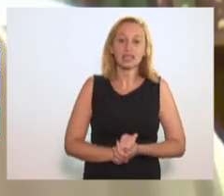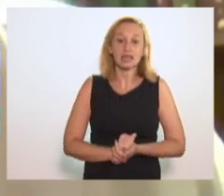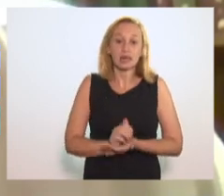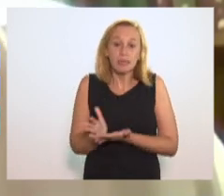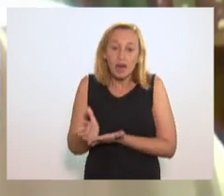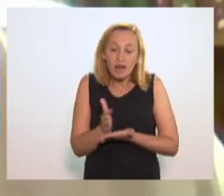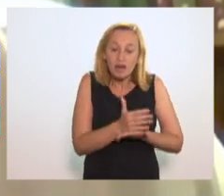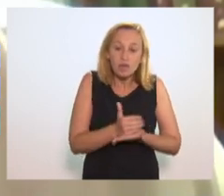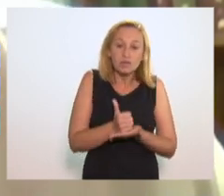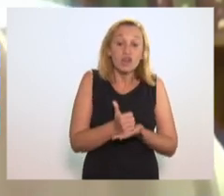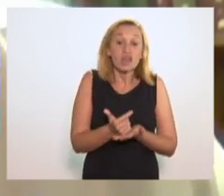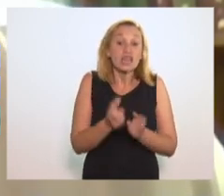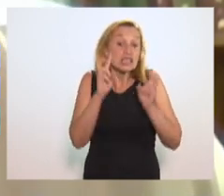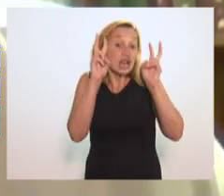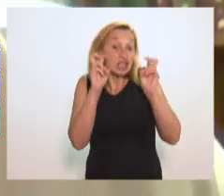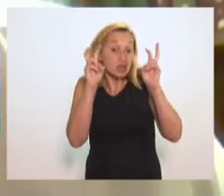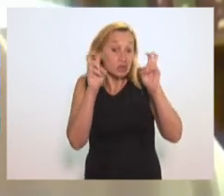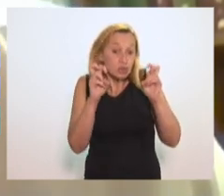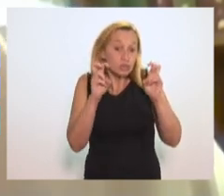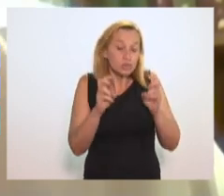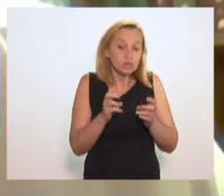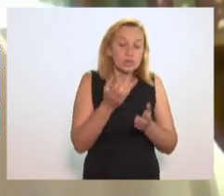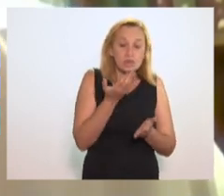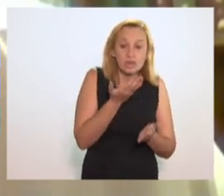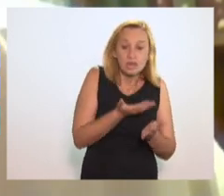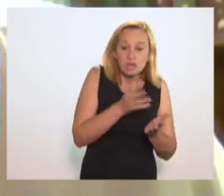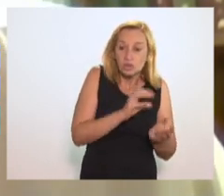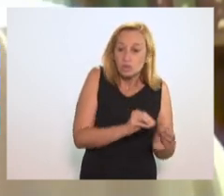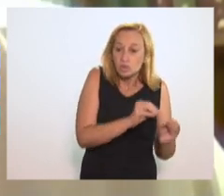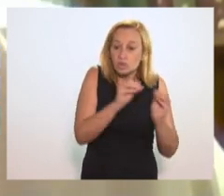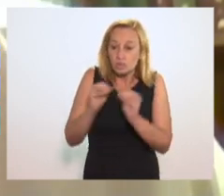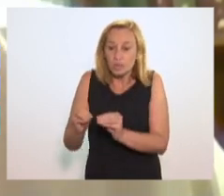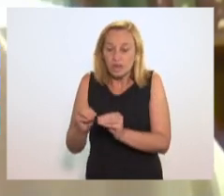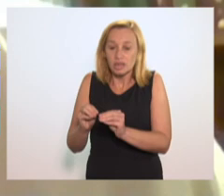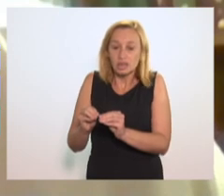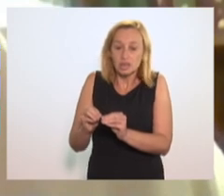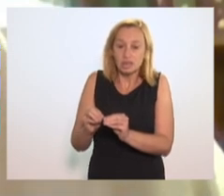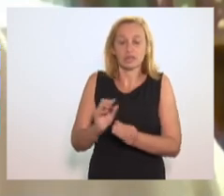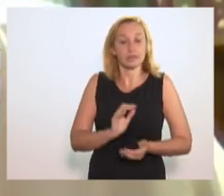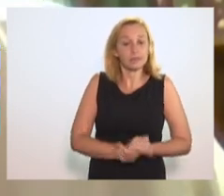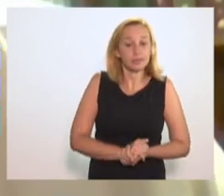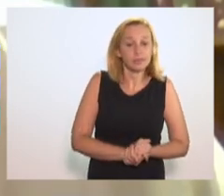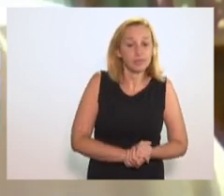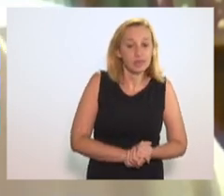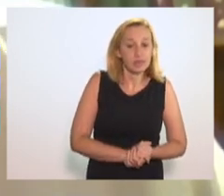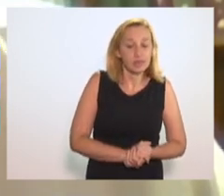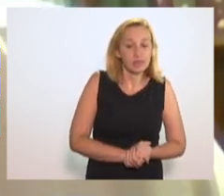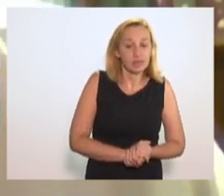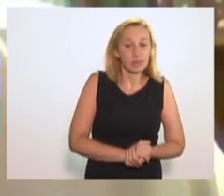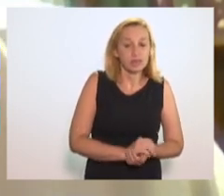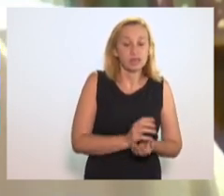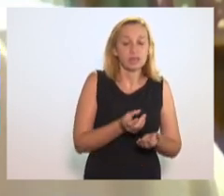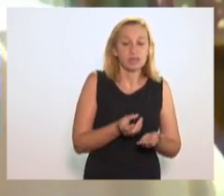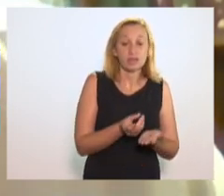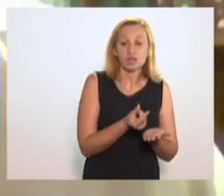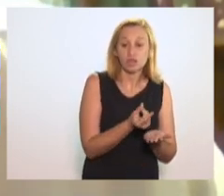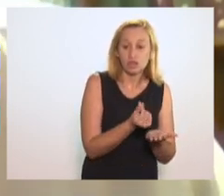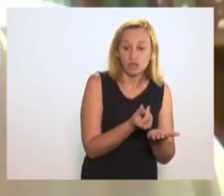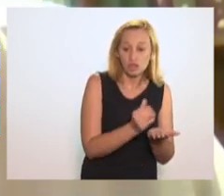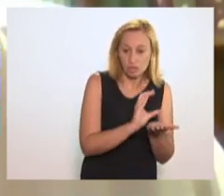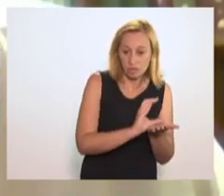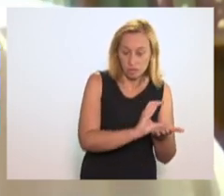essa questão da queda do repasse da participação especial do DOI eu